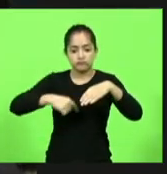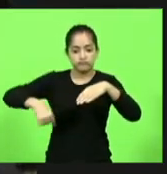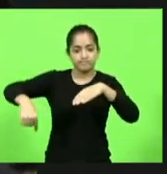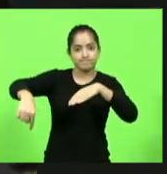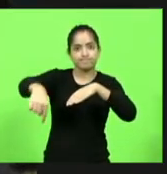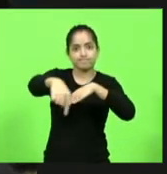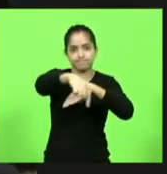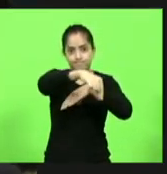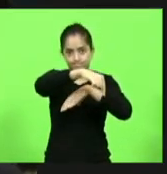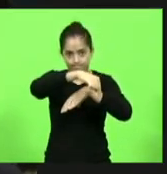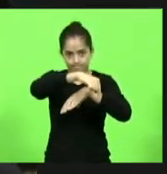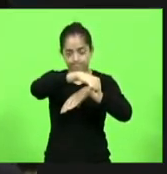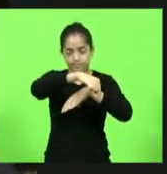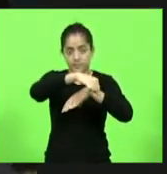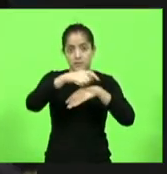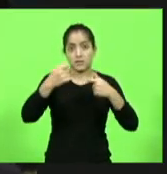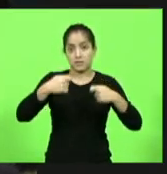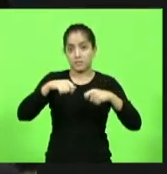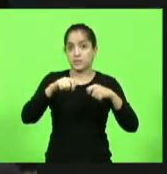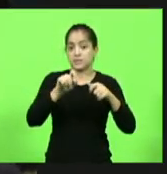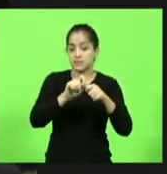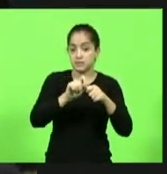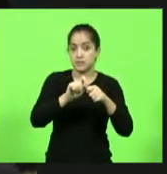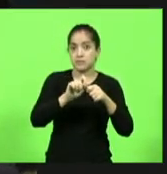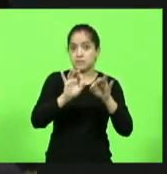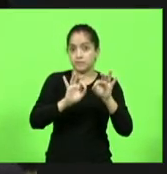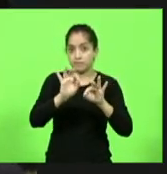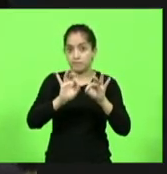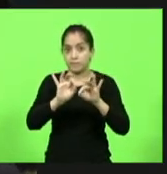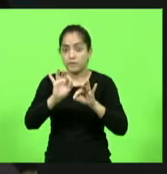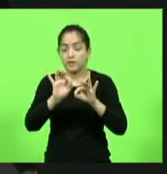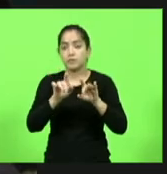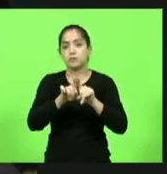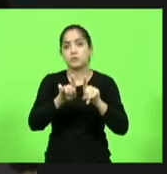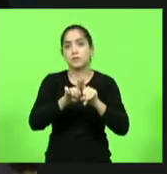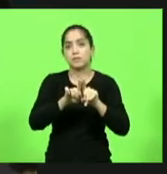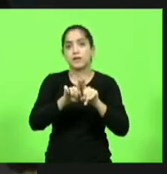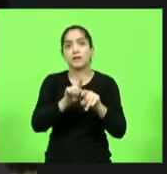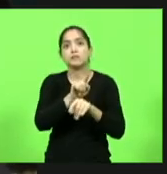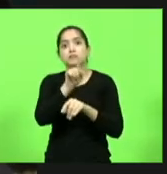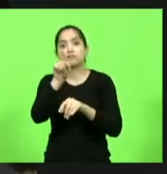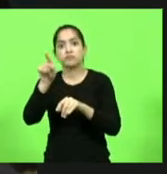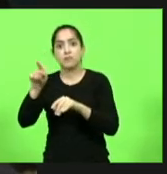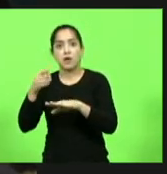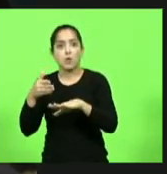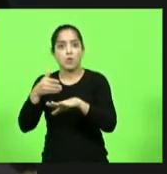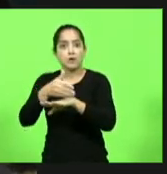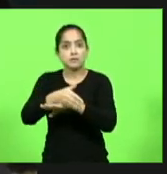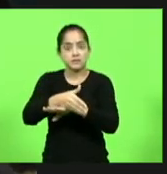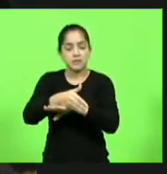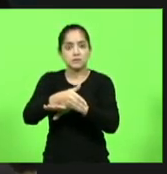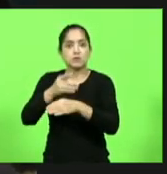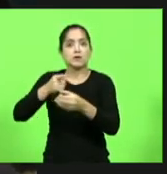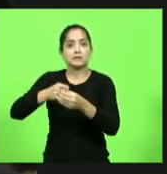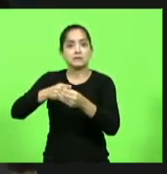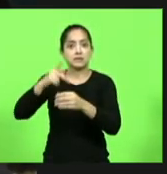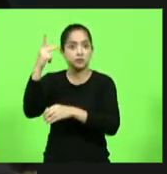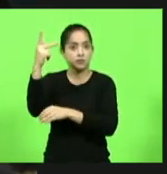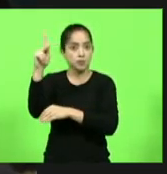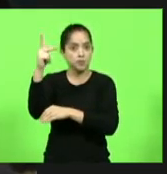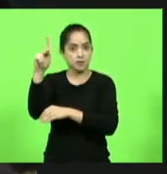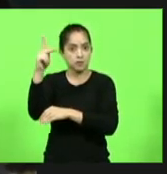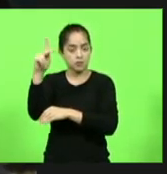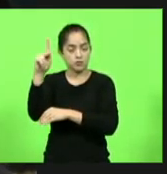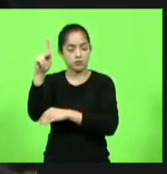e um contorno a ser feito, e lá no trevo do Badenfurt, ou seja, o acesso a Pomerode, a gente não tem